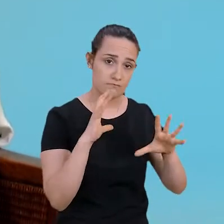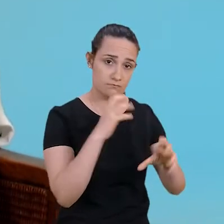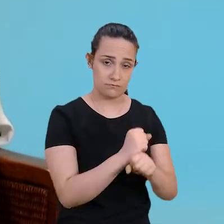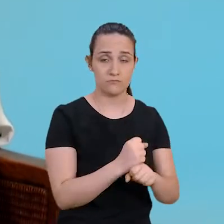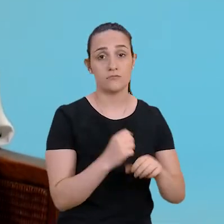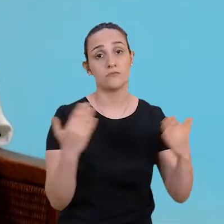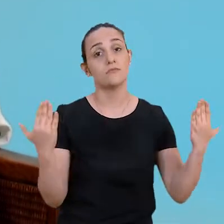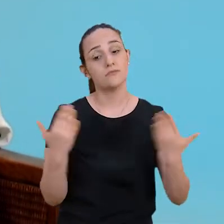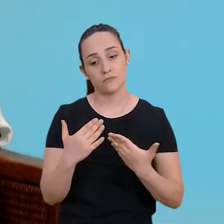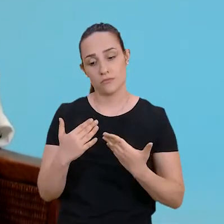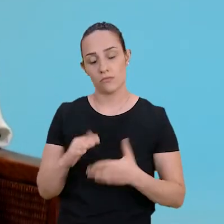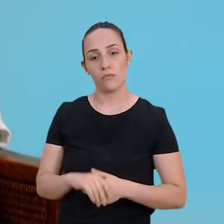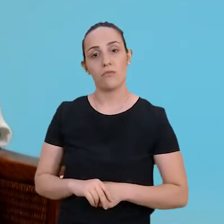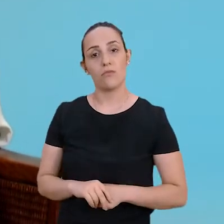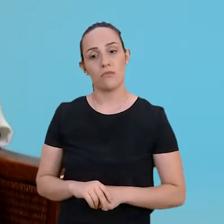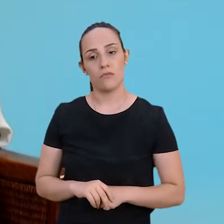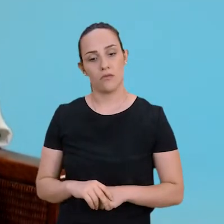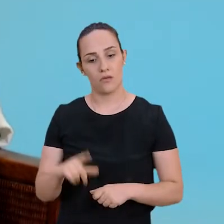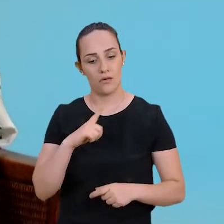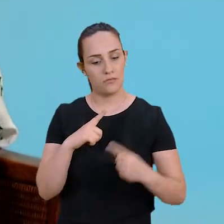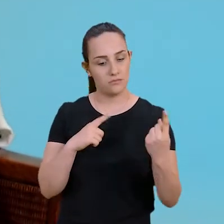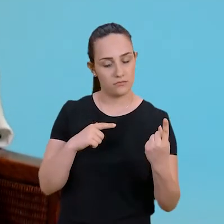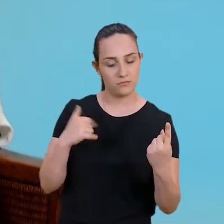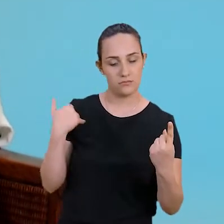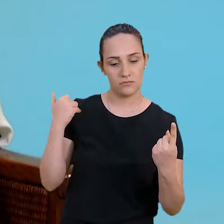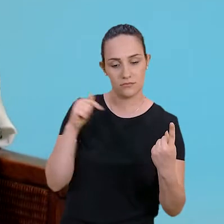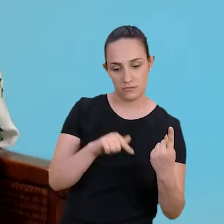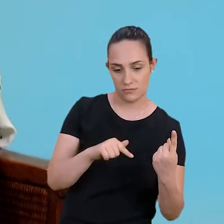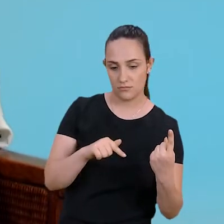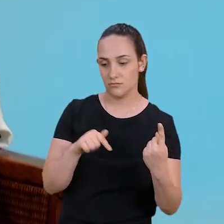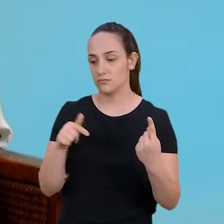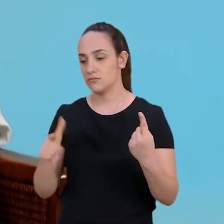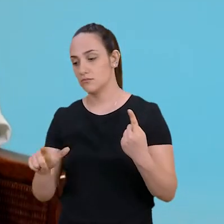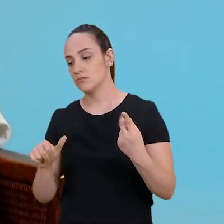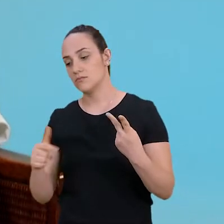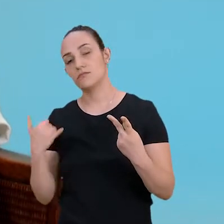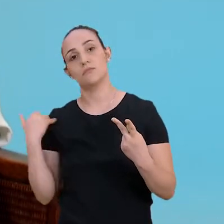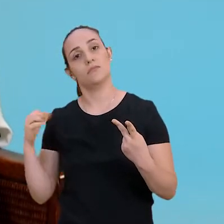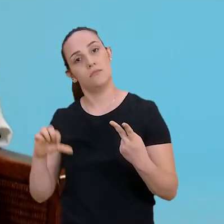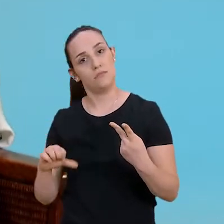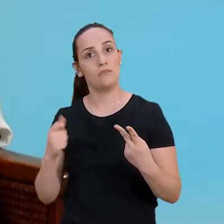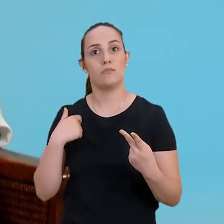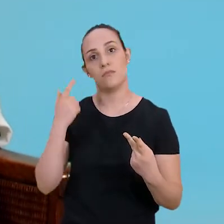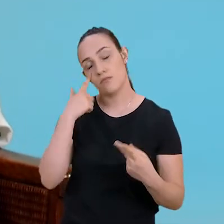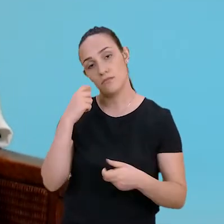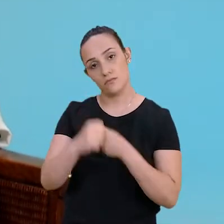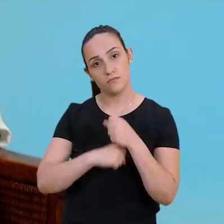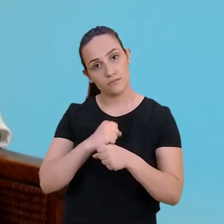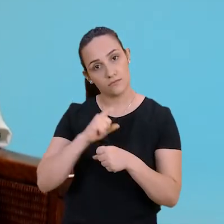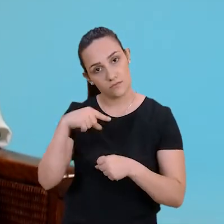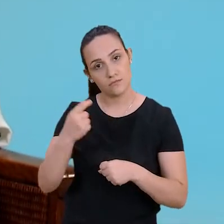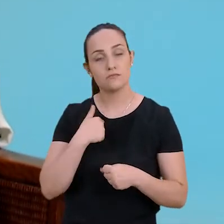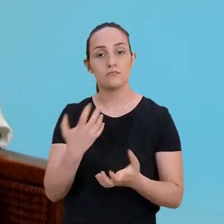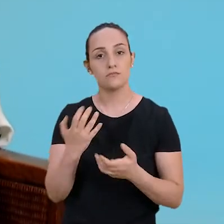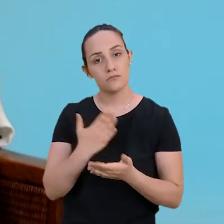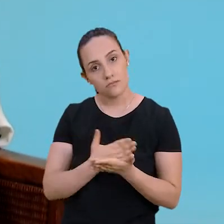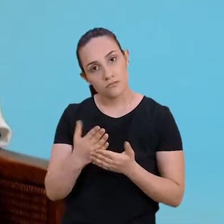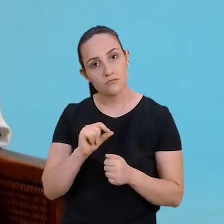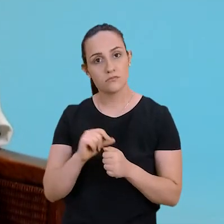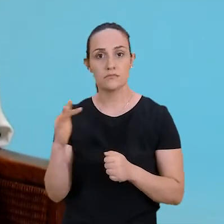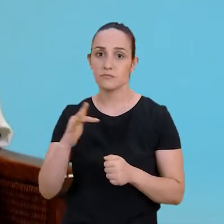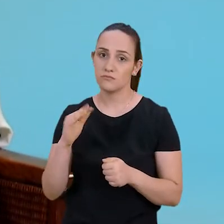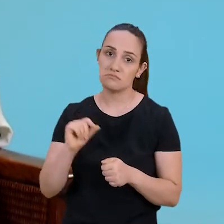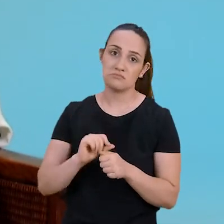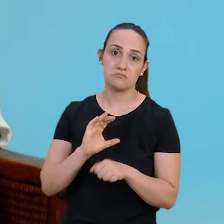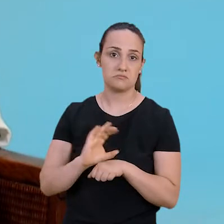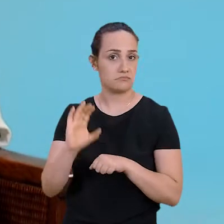com 7 anos, o Rian e a outra com 9, eu estou tentando, vou ver o ano que vem se eu volto, né, fazer uma faculdade, ou fazer